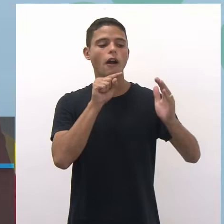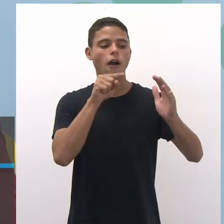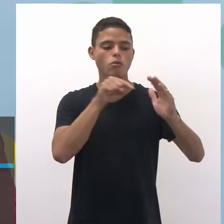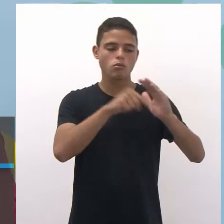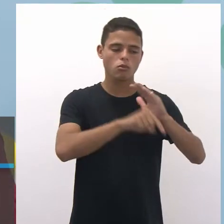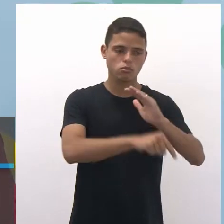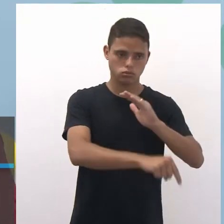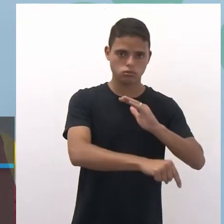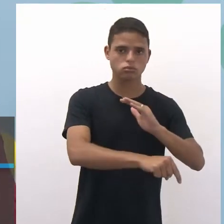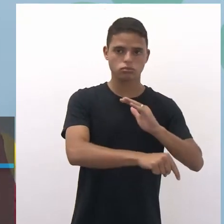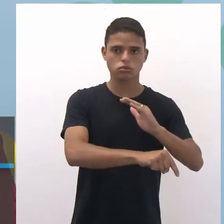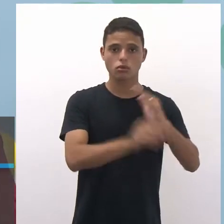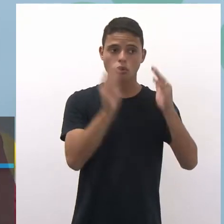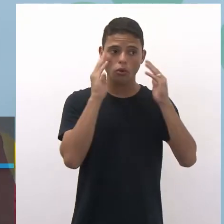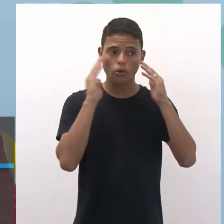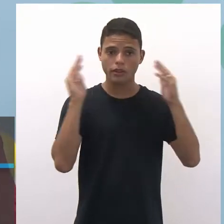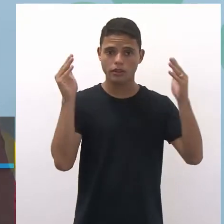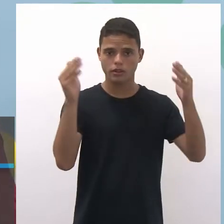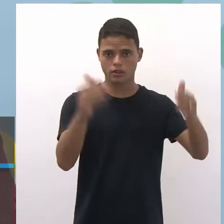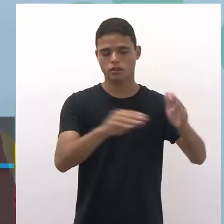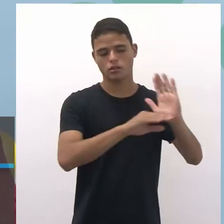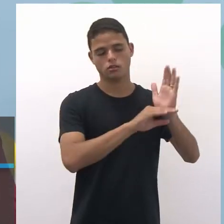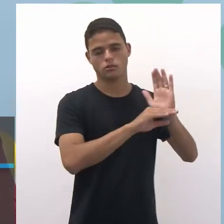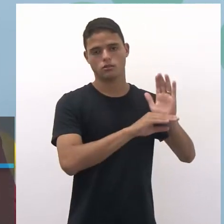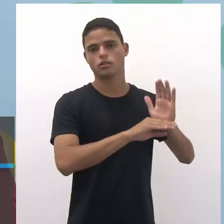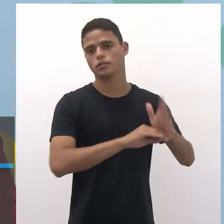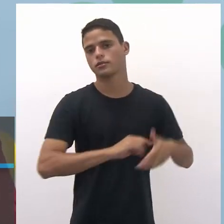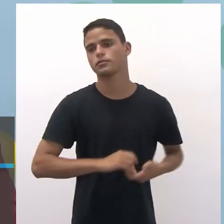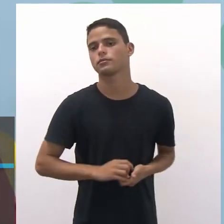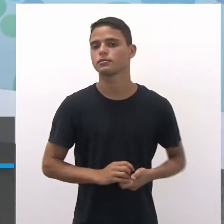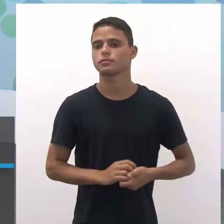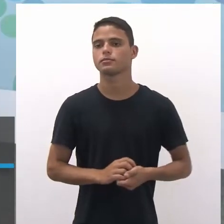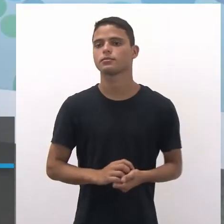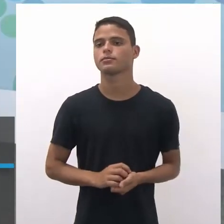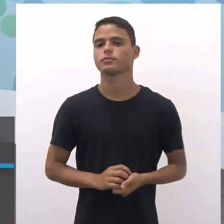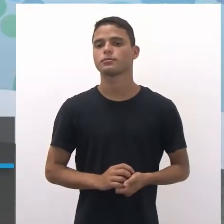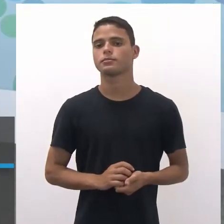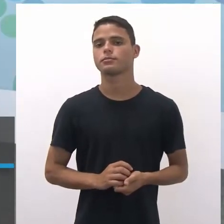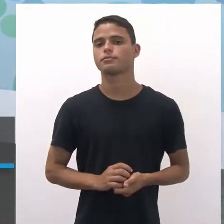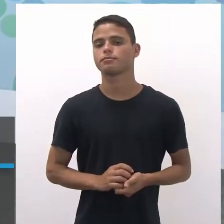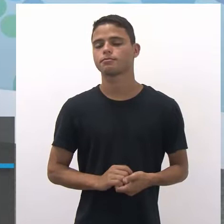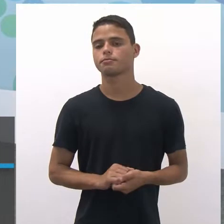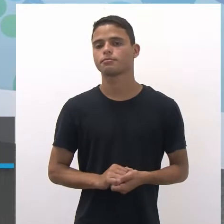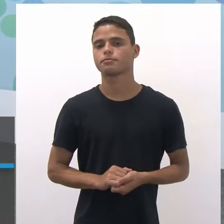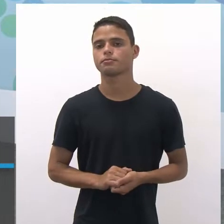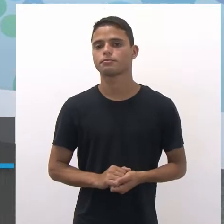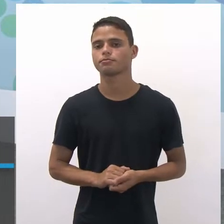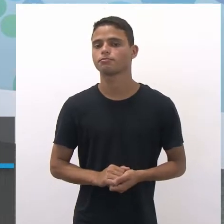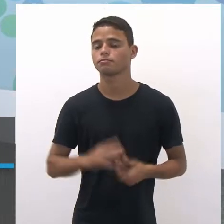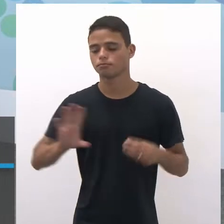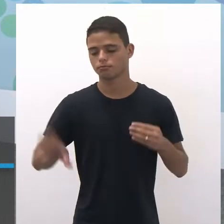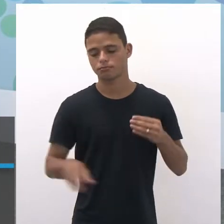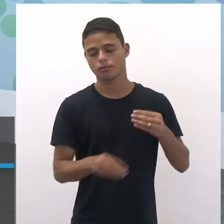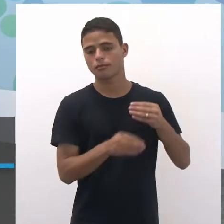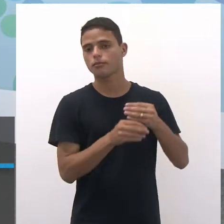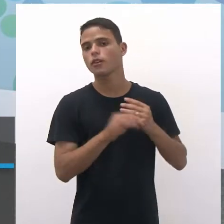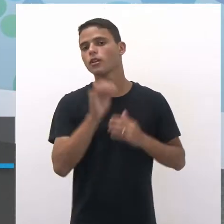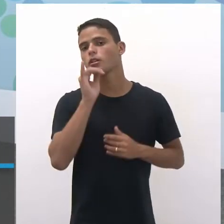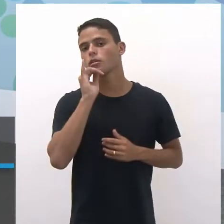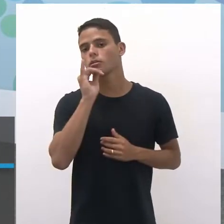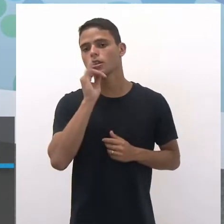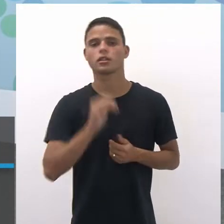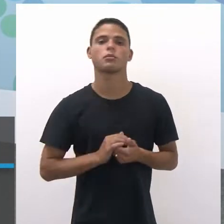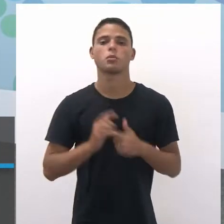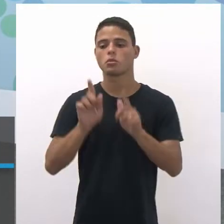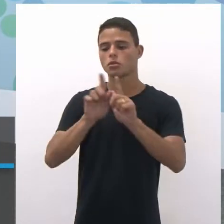verdadeiras intencionalidades daquele vídeo, daquele filme. E aí, se você me permite, né, como, por exemplo, na